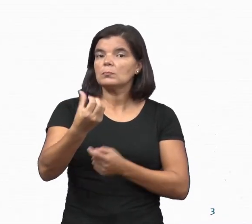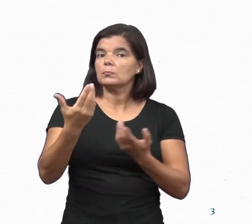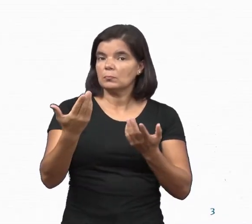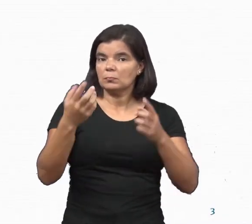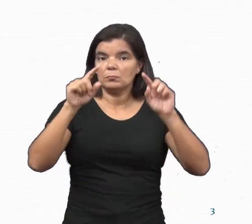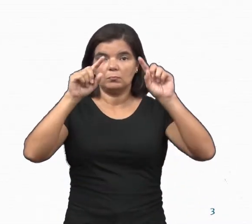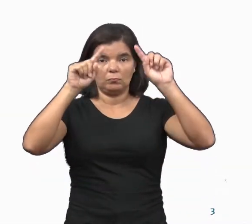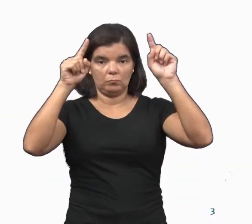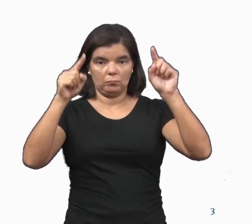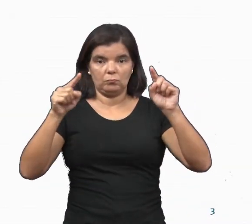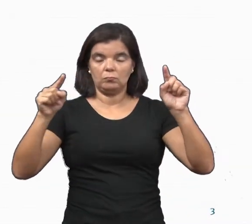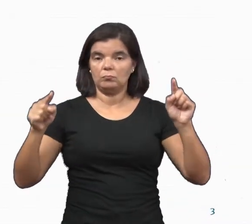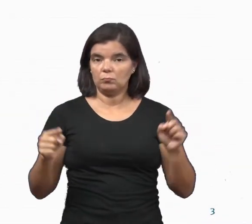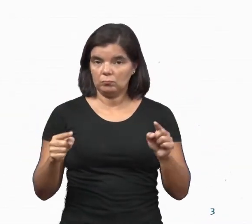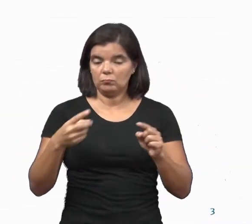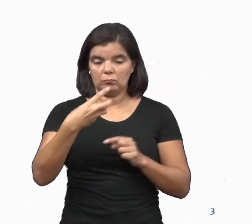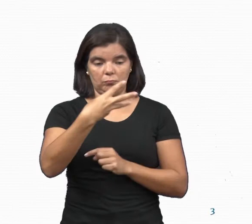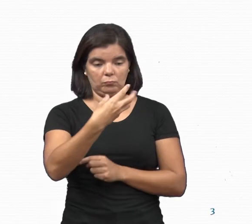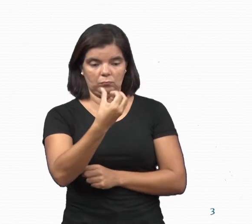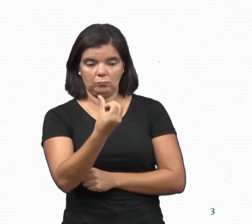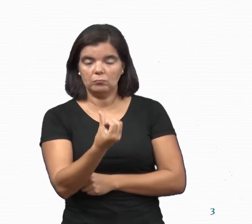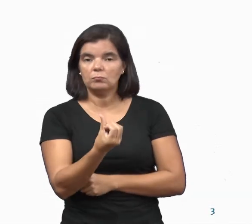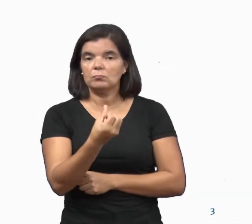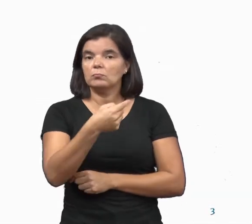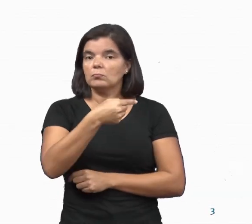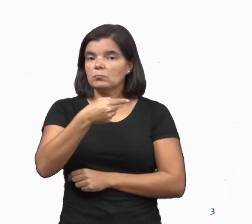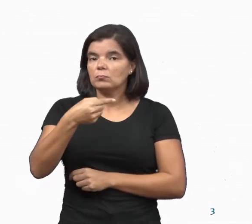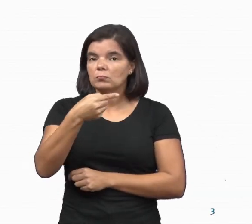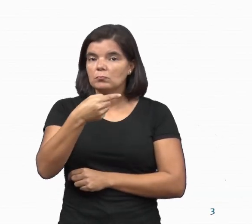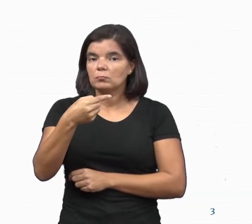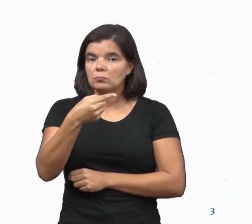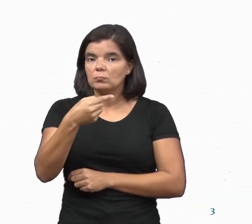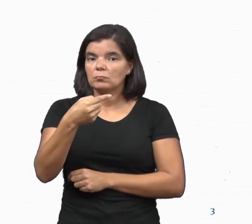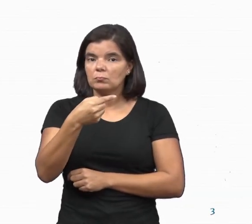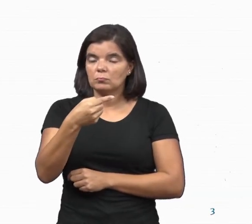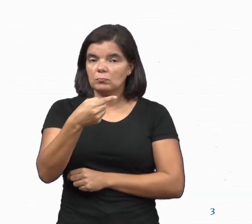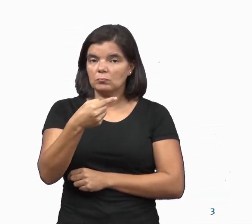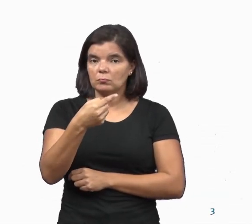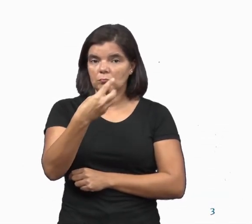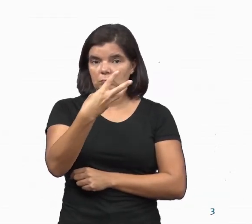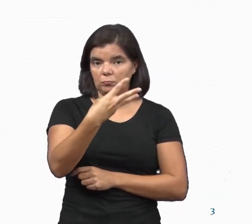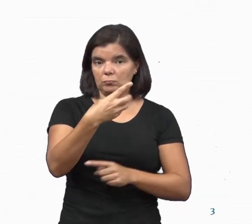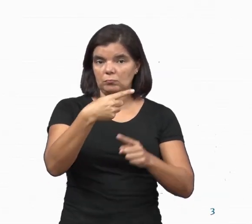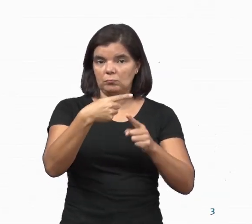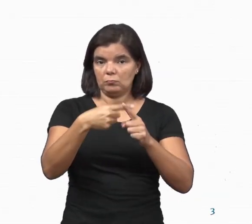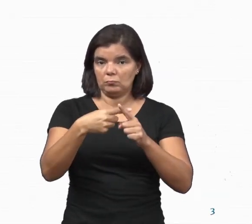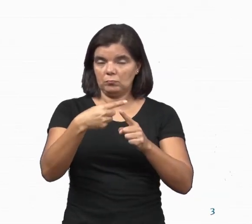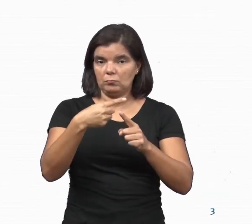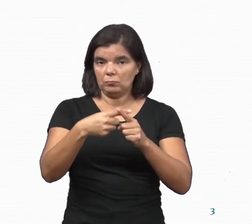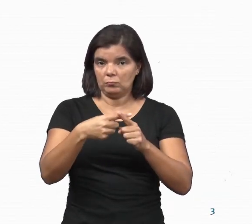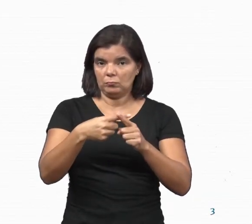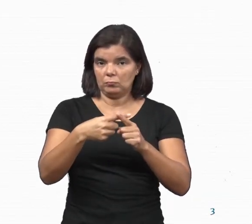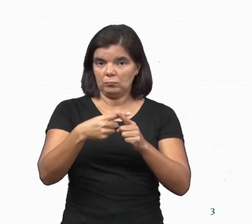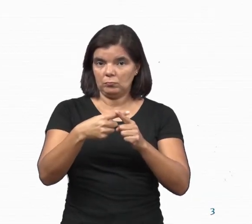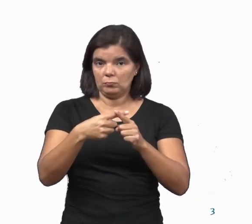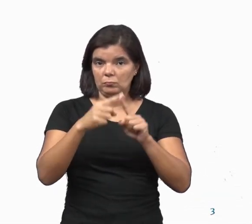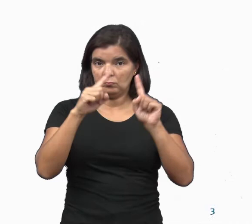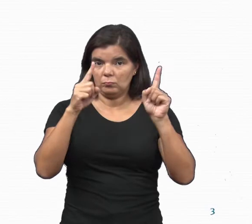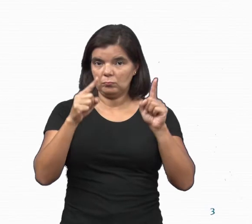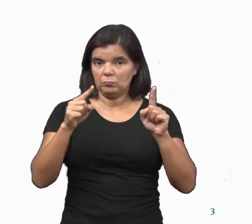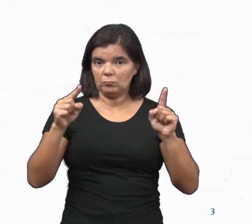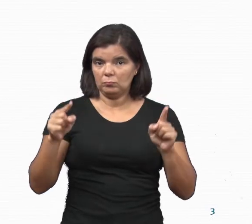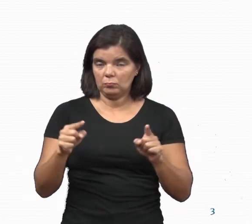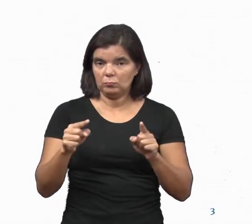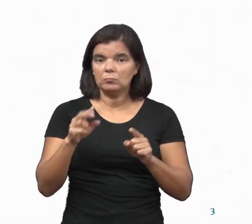as chaves e colocar o 36. Menos o 3 vezes, abre o colchetes e